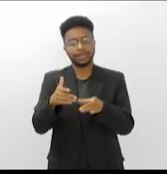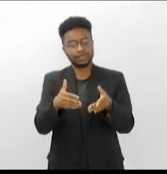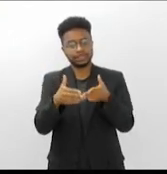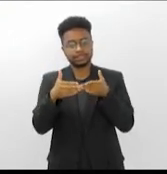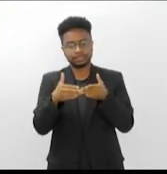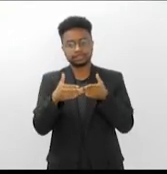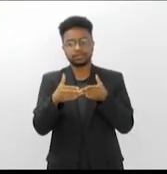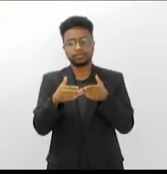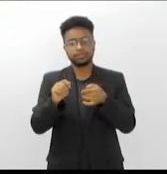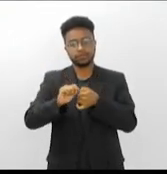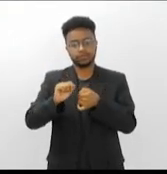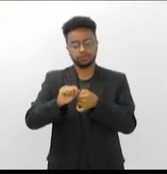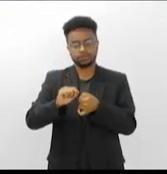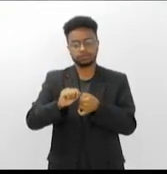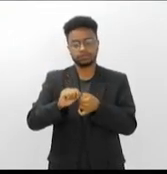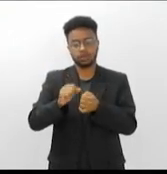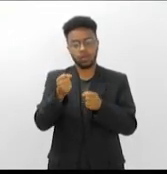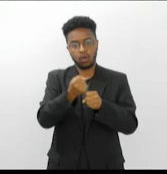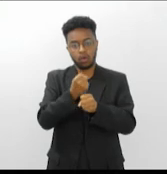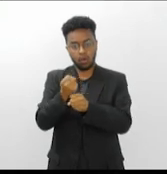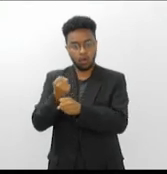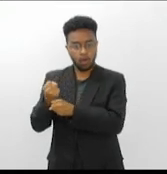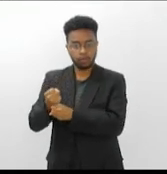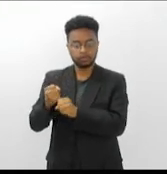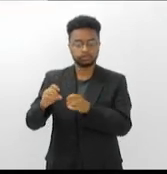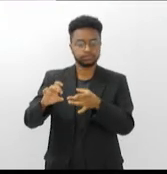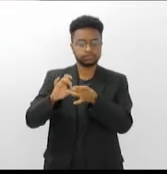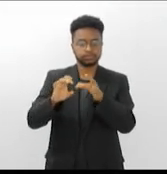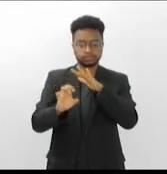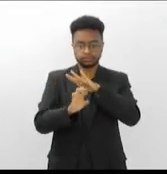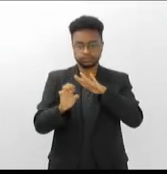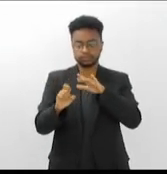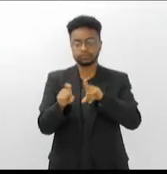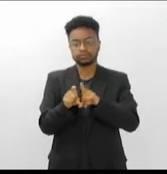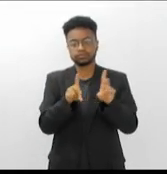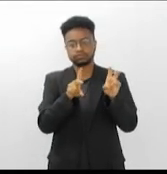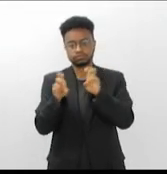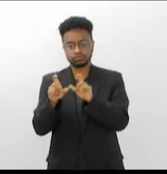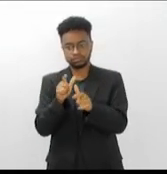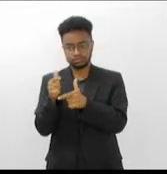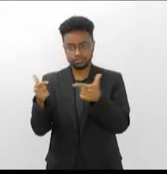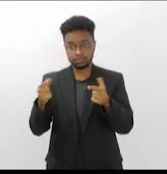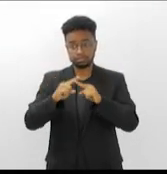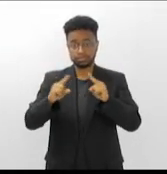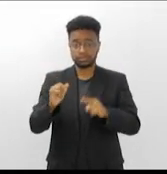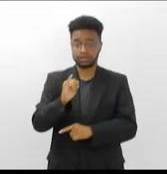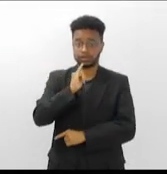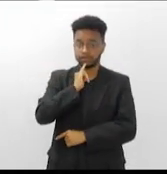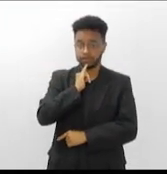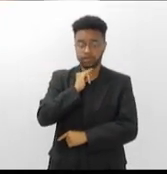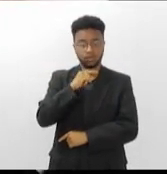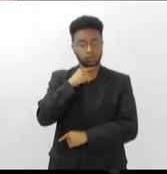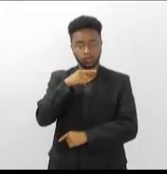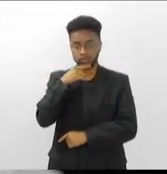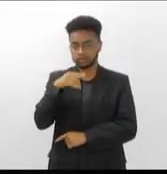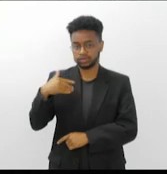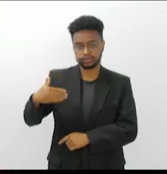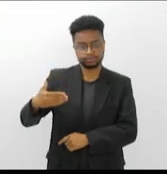as respectivas obras de concessionárias e tudo mais. Infelizmente, não foi para